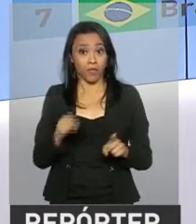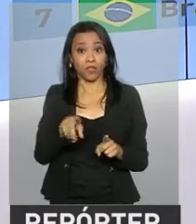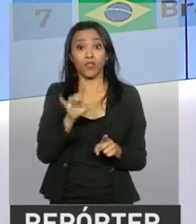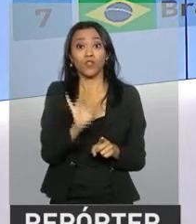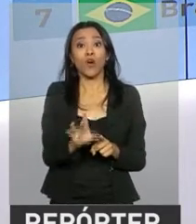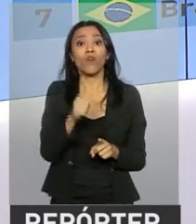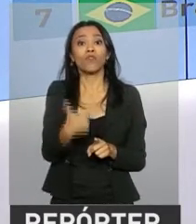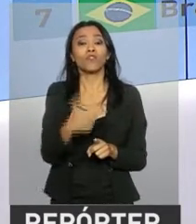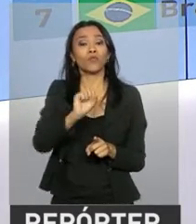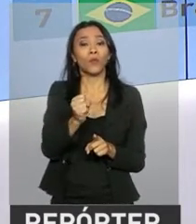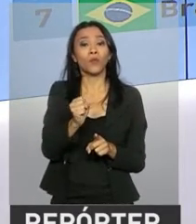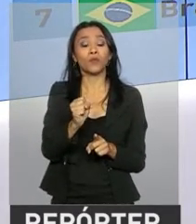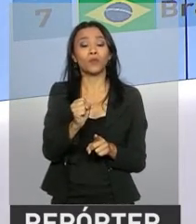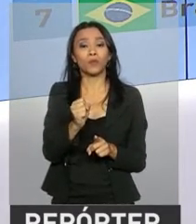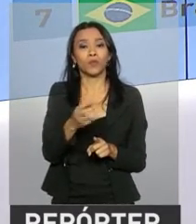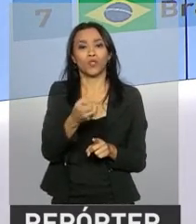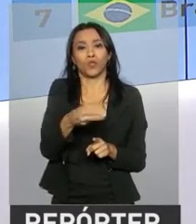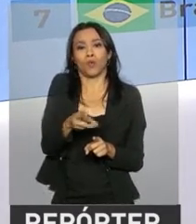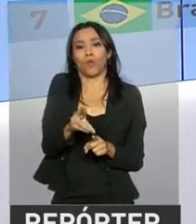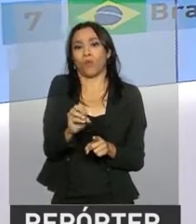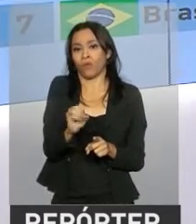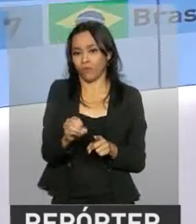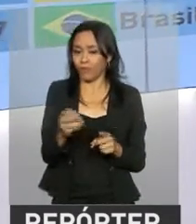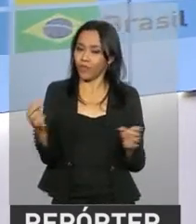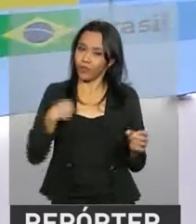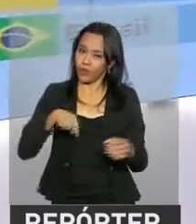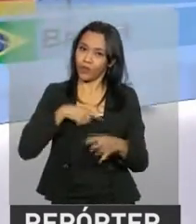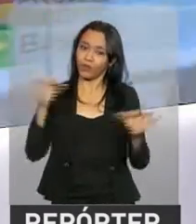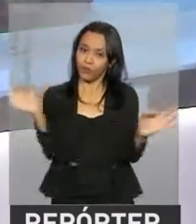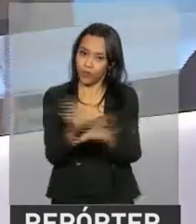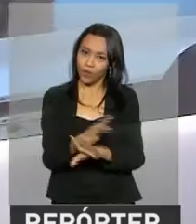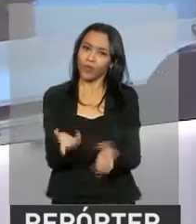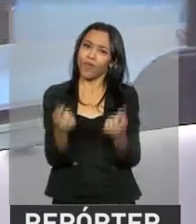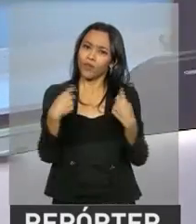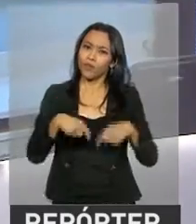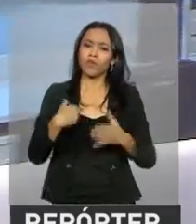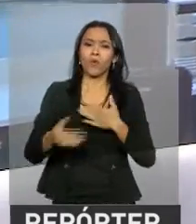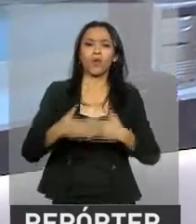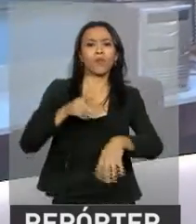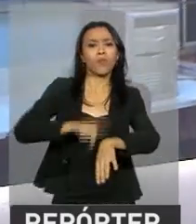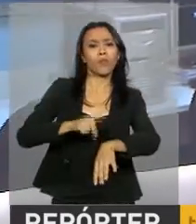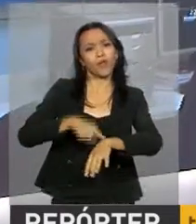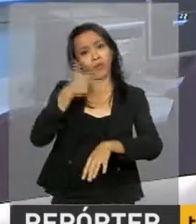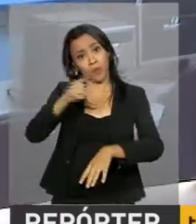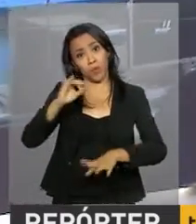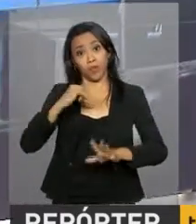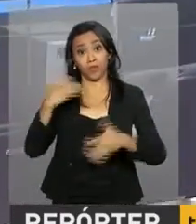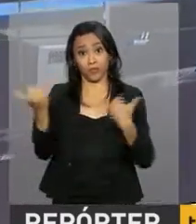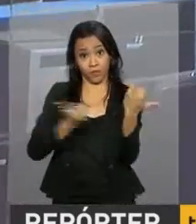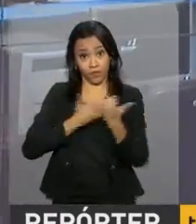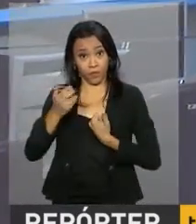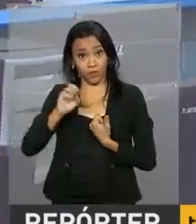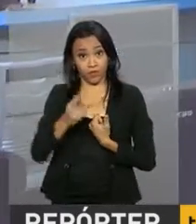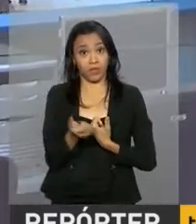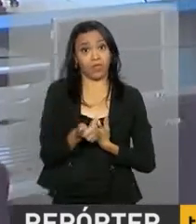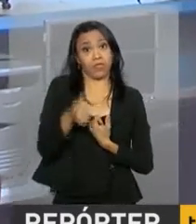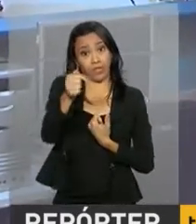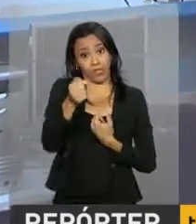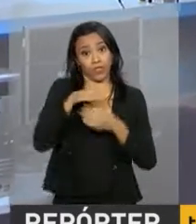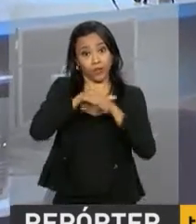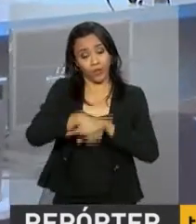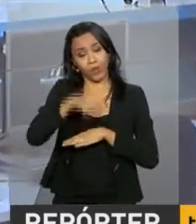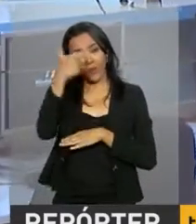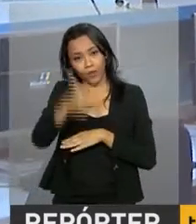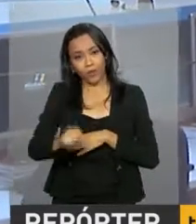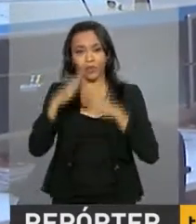apenas 28 medalhas de ouro. E nós ficamos por aqui. Voltamos a qualquer momento com outras informações ou às 19h na